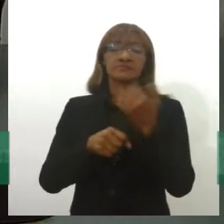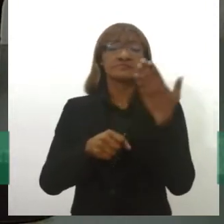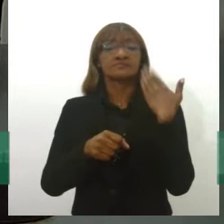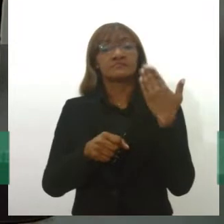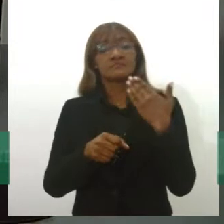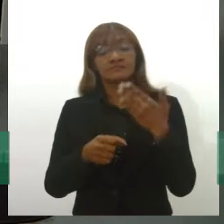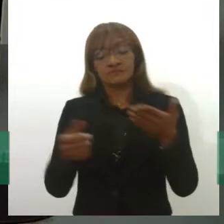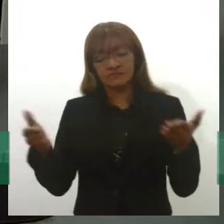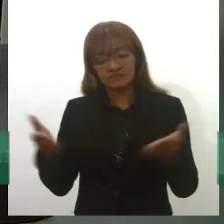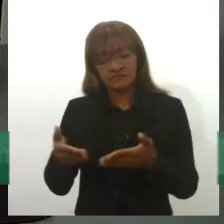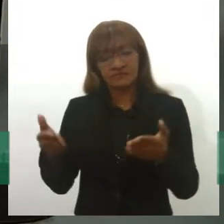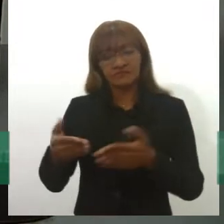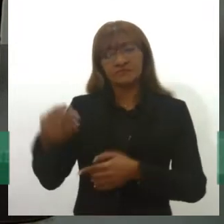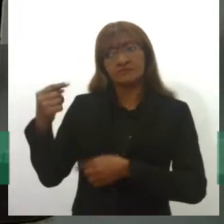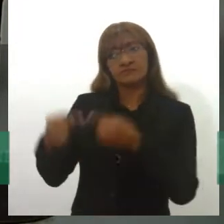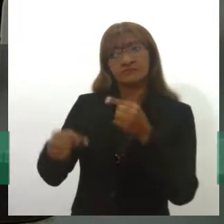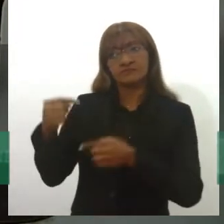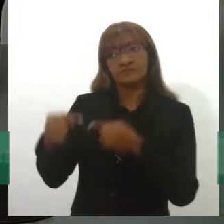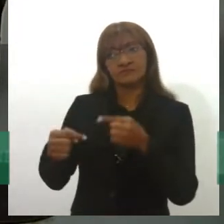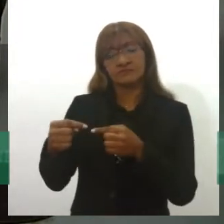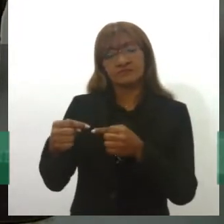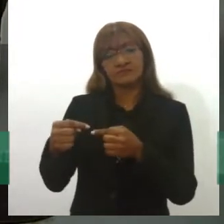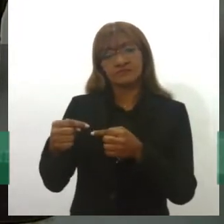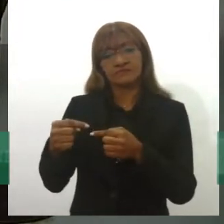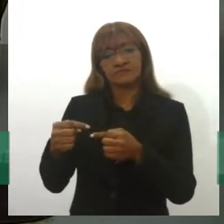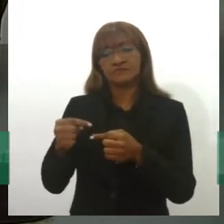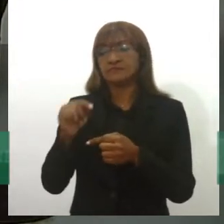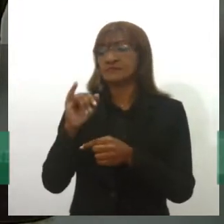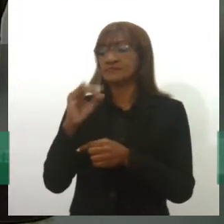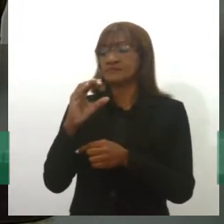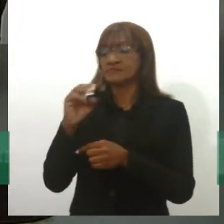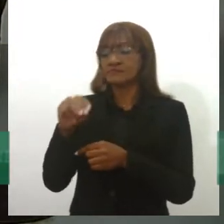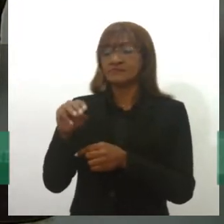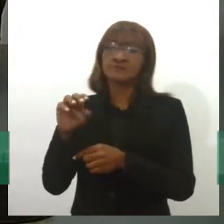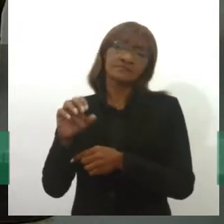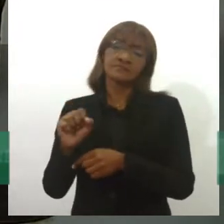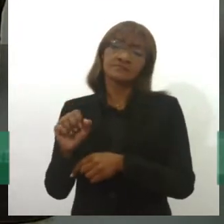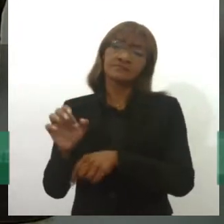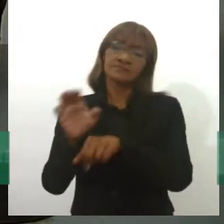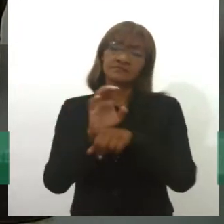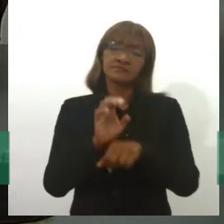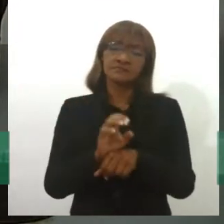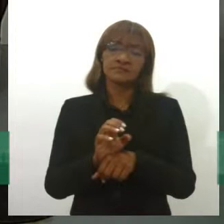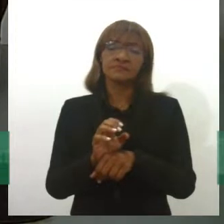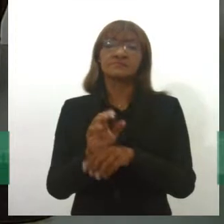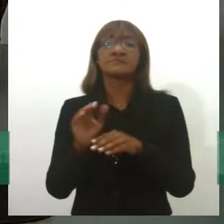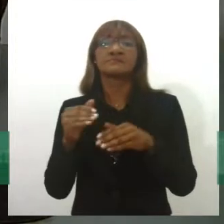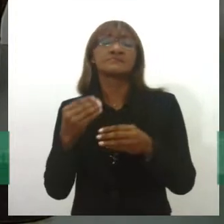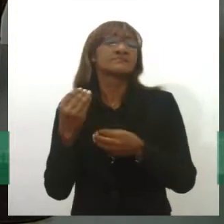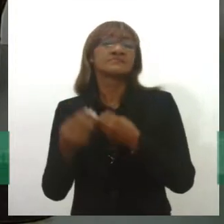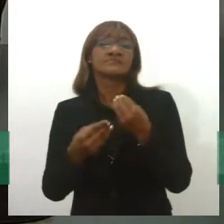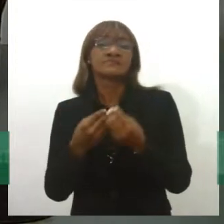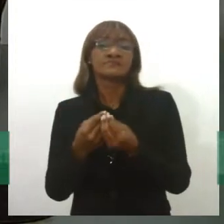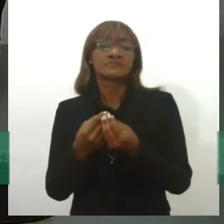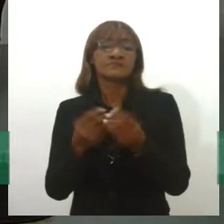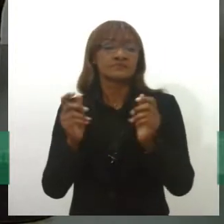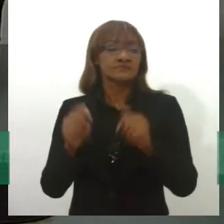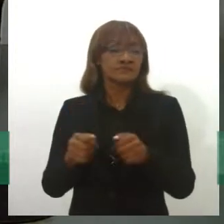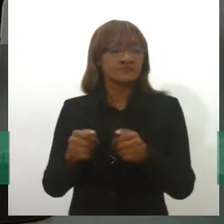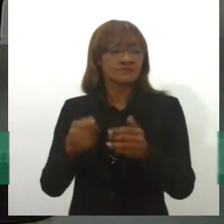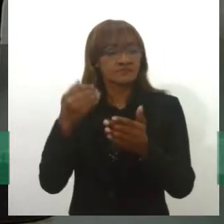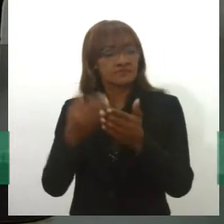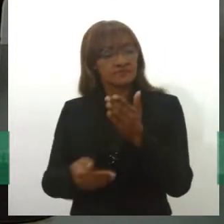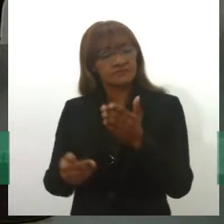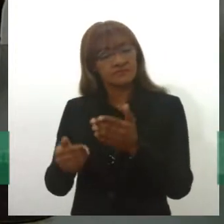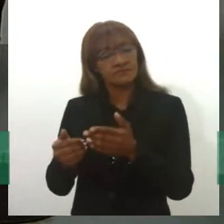agora, com essa política, fica a situação do ICMS nos estados. Qual é a previsão de perda de arrecadação para